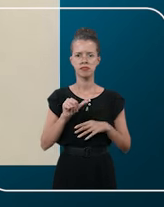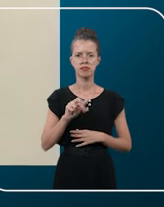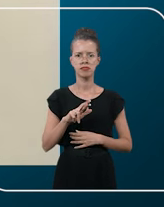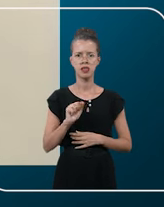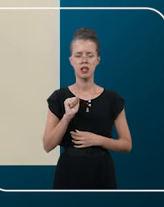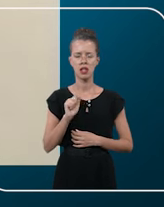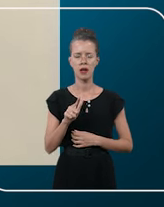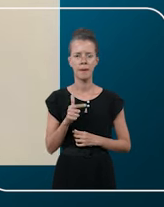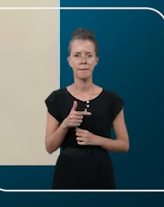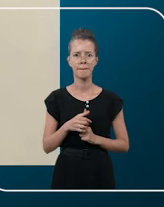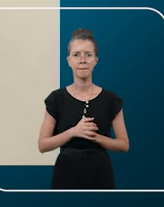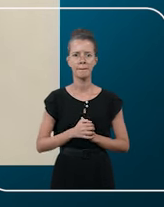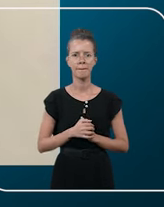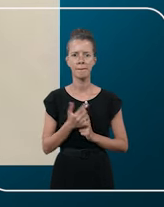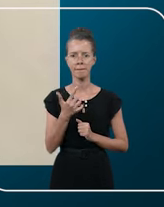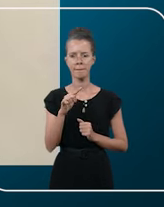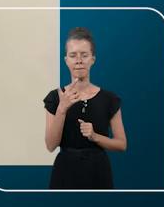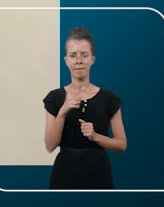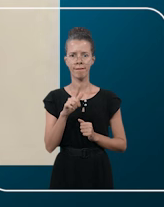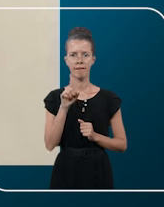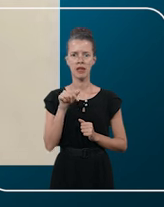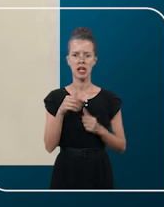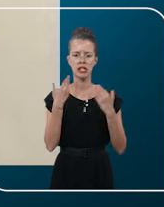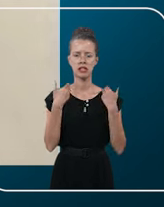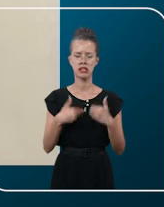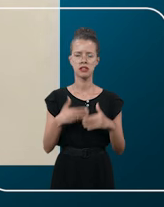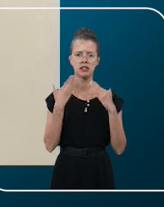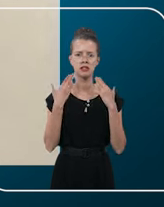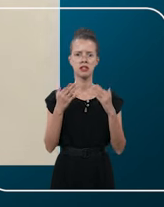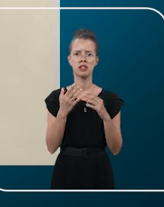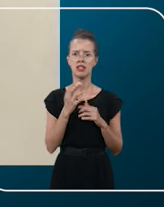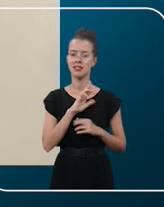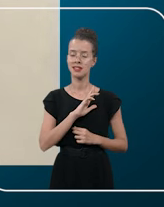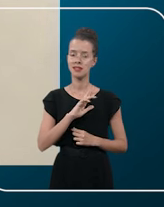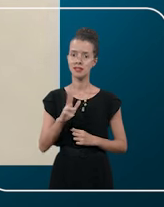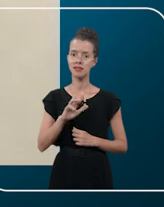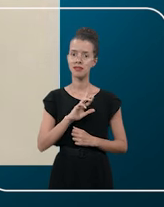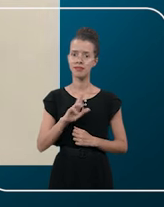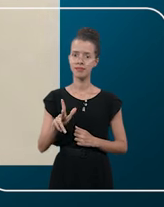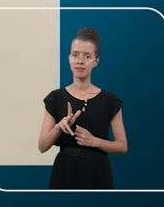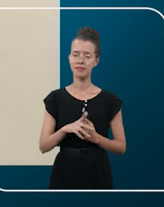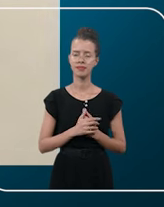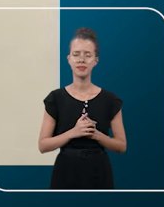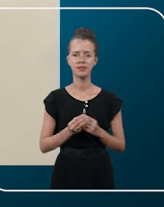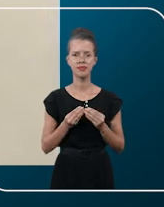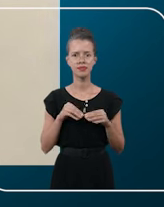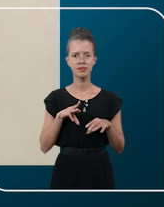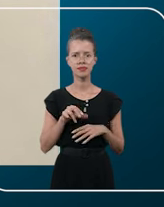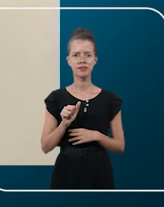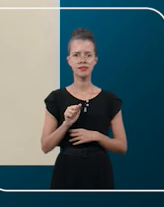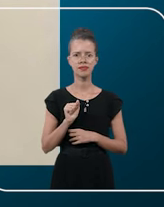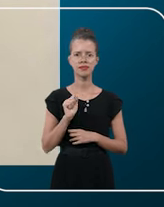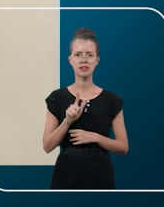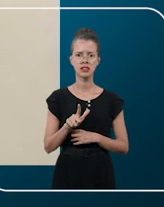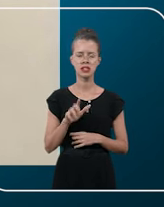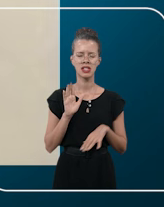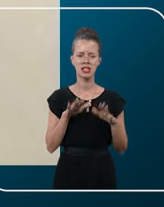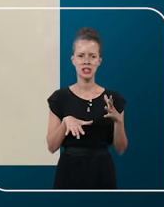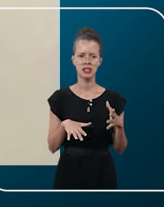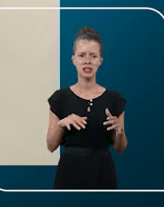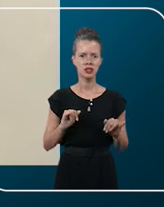né, no dano estético. São situações diferentes. O dano moral vai decorrer de algum